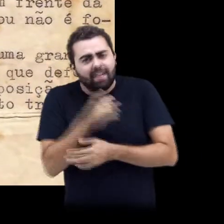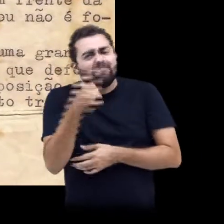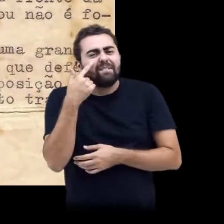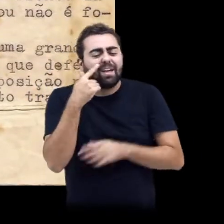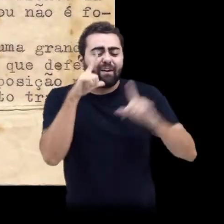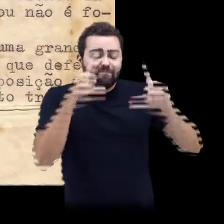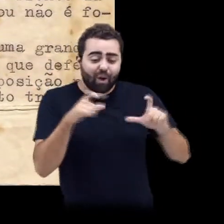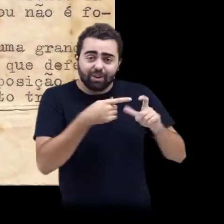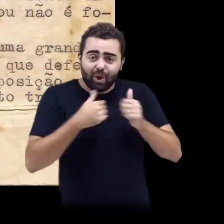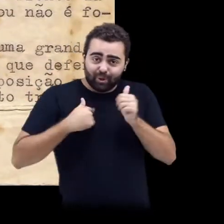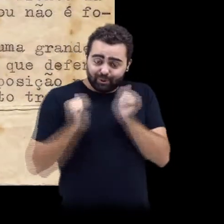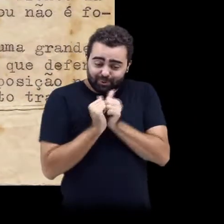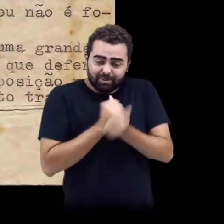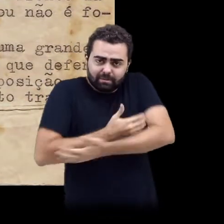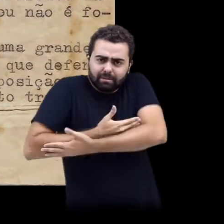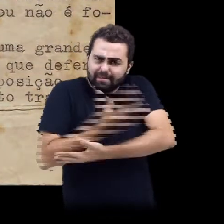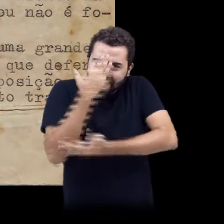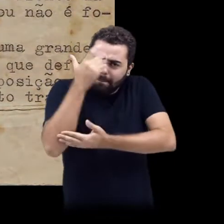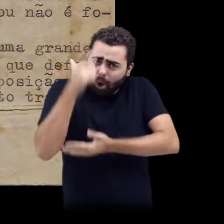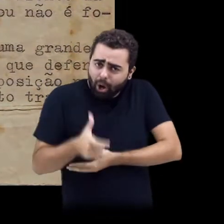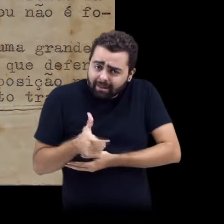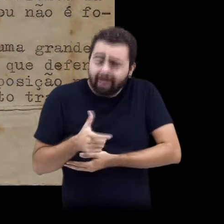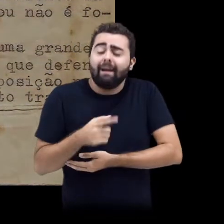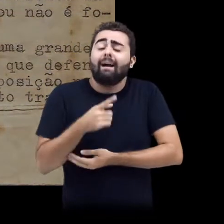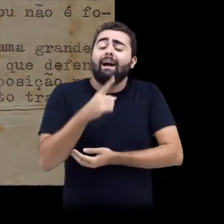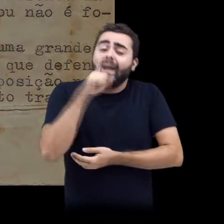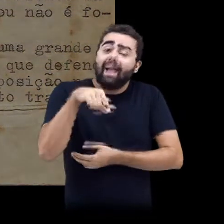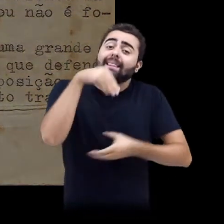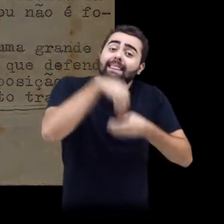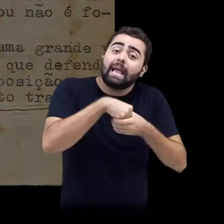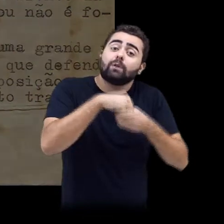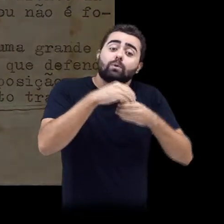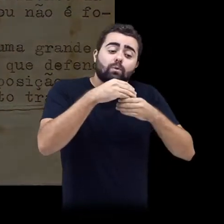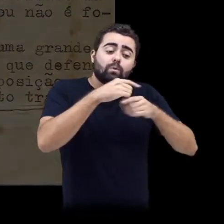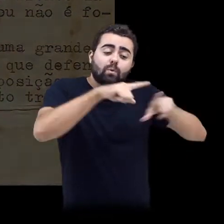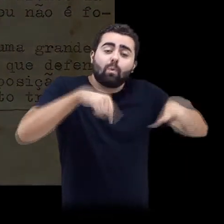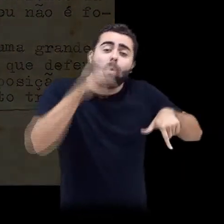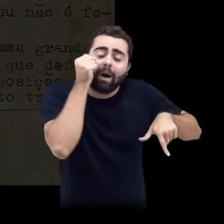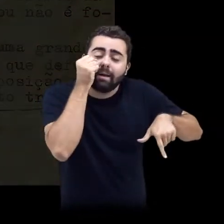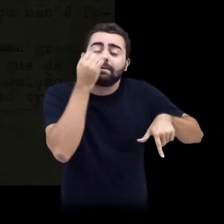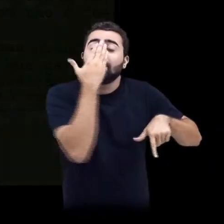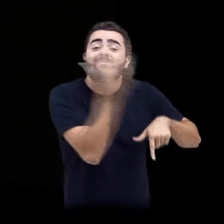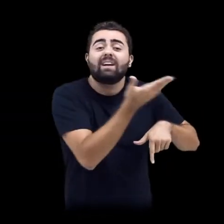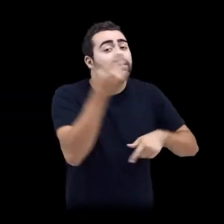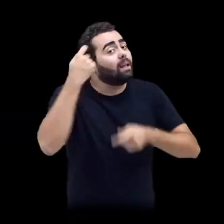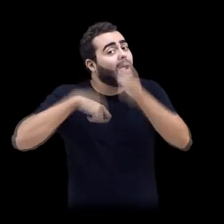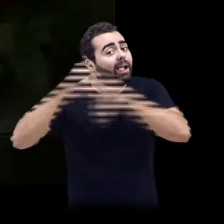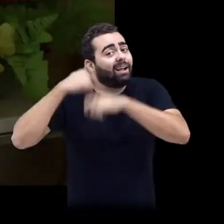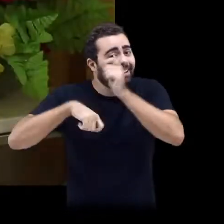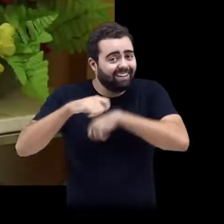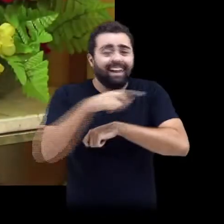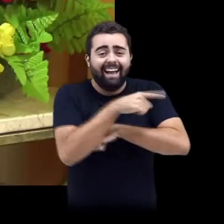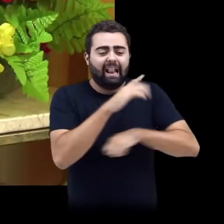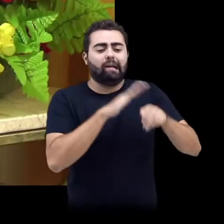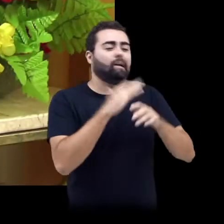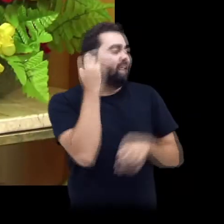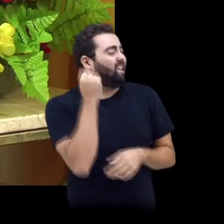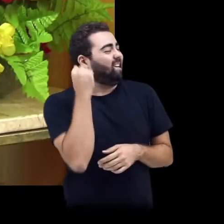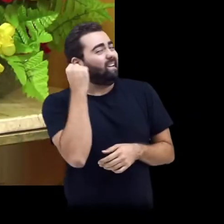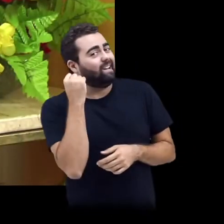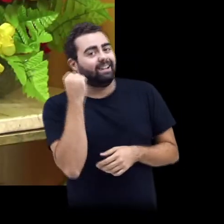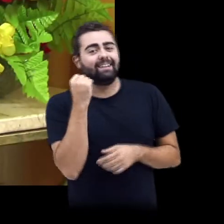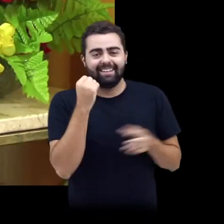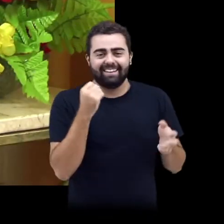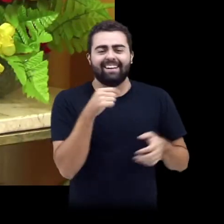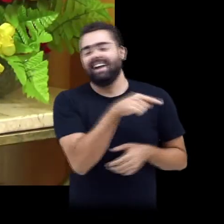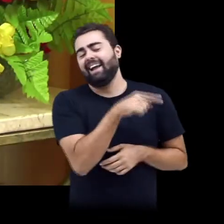no braço? Localizou o local? Dentro do quarto, em frente da penteadeira. Foi ela quem bateu, puxando a minha mão. É ou